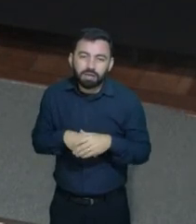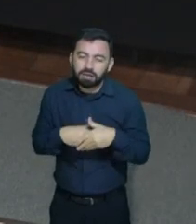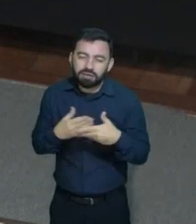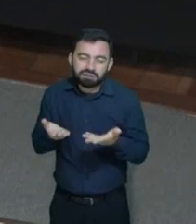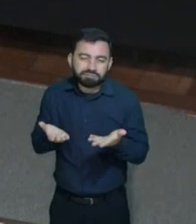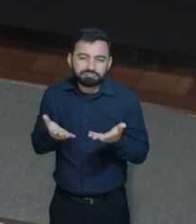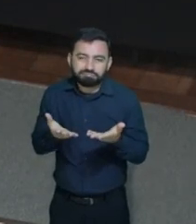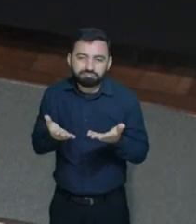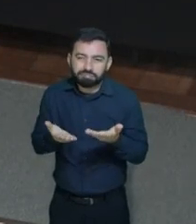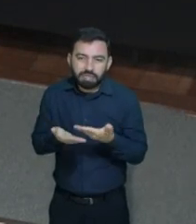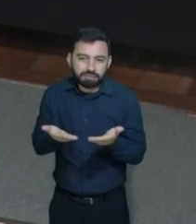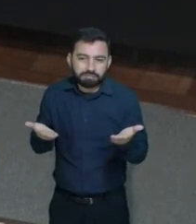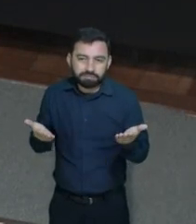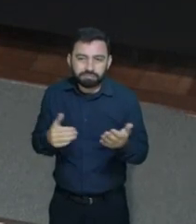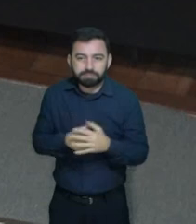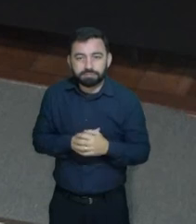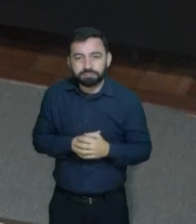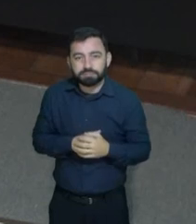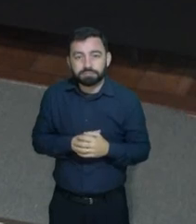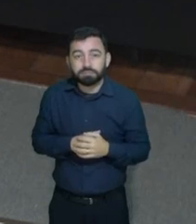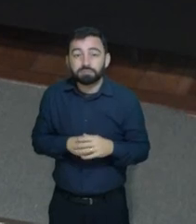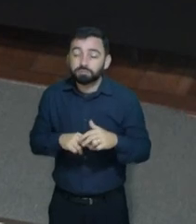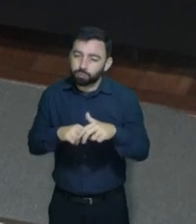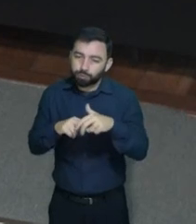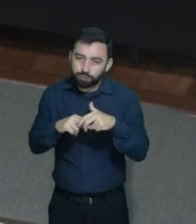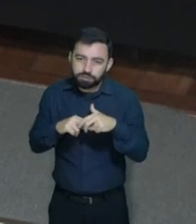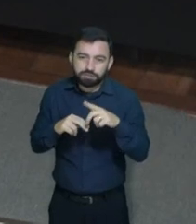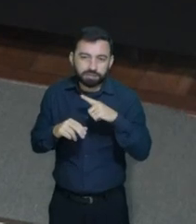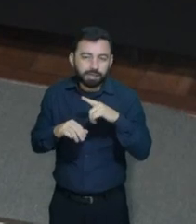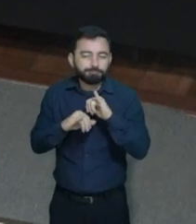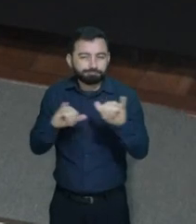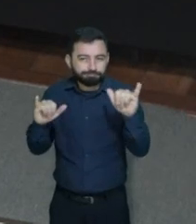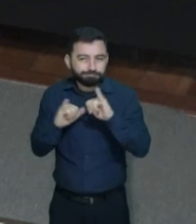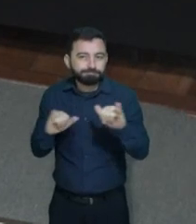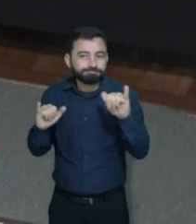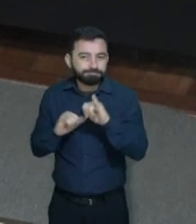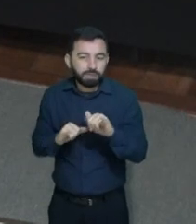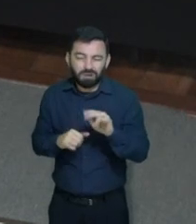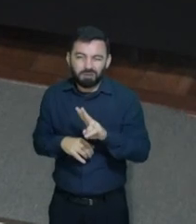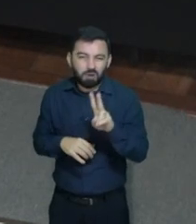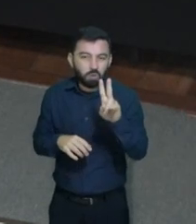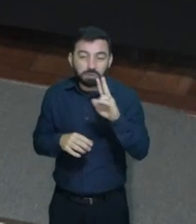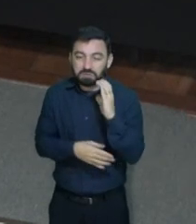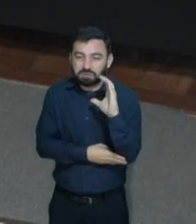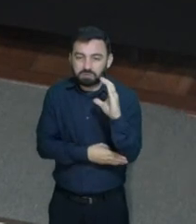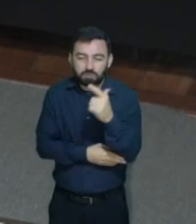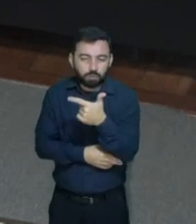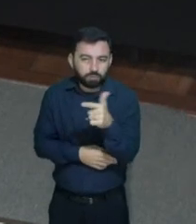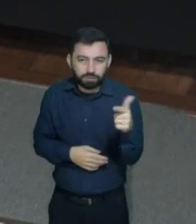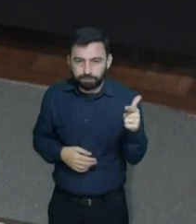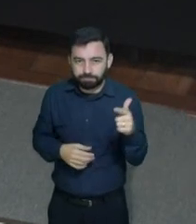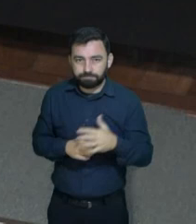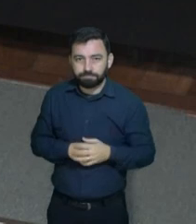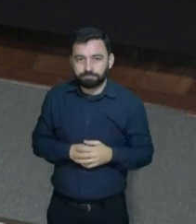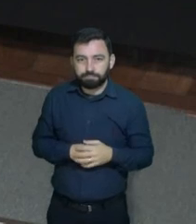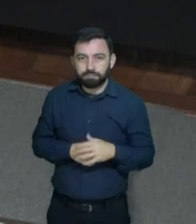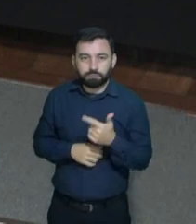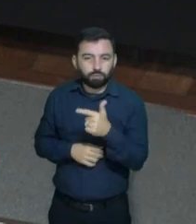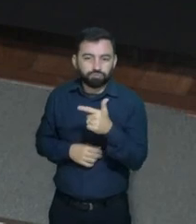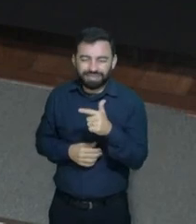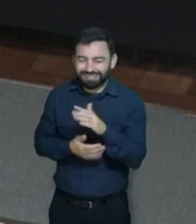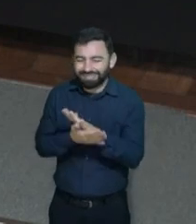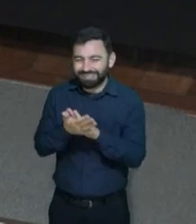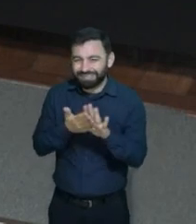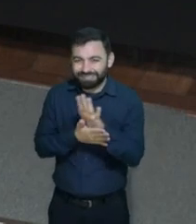e fica por isso mesmo. Tá? Então, é por isso que está na mídia isso, mas não tem valor científico nenhum. Não vamos conseguir. Não